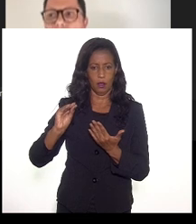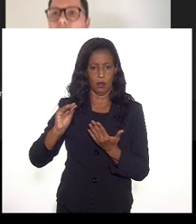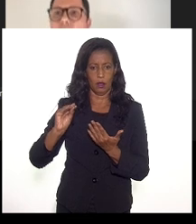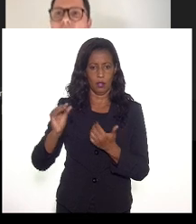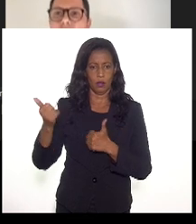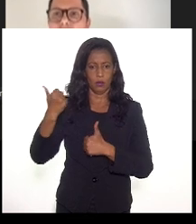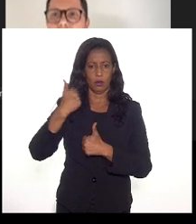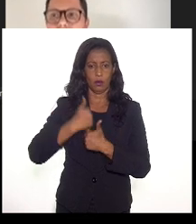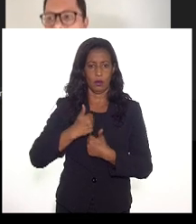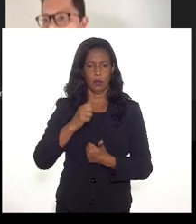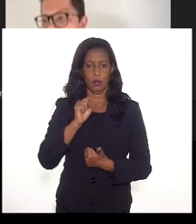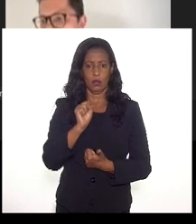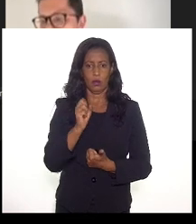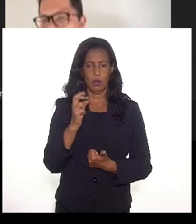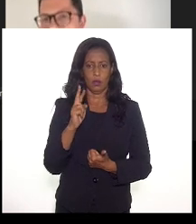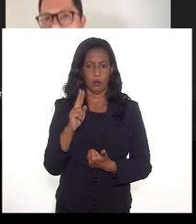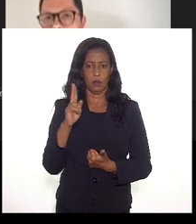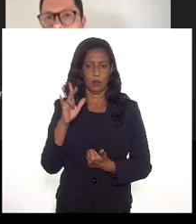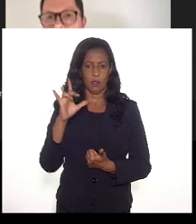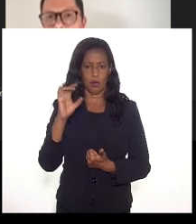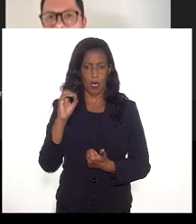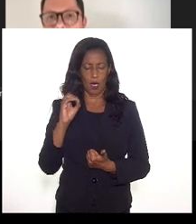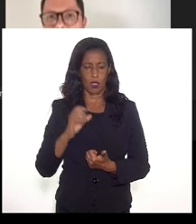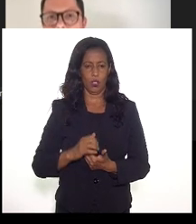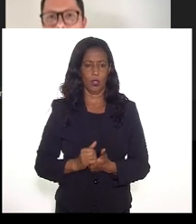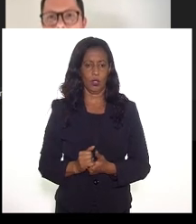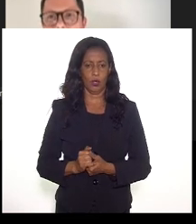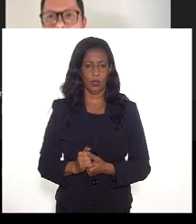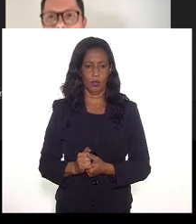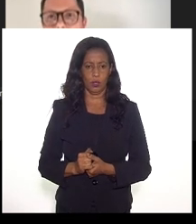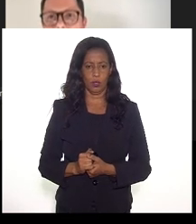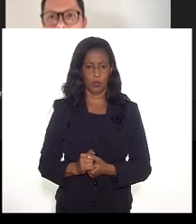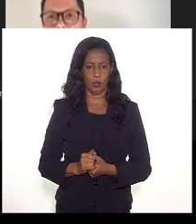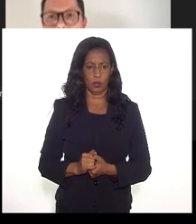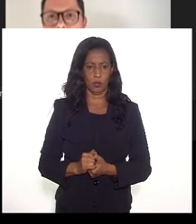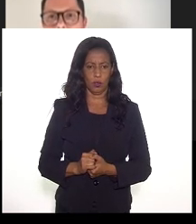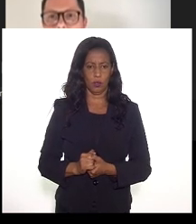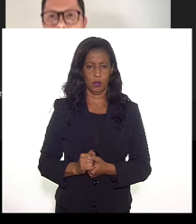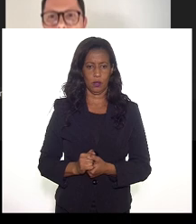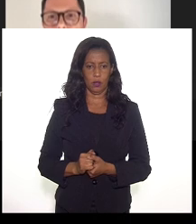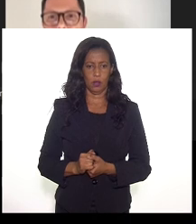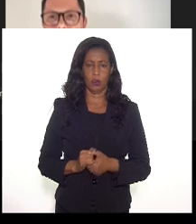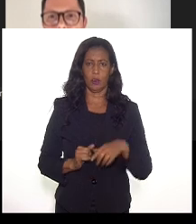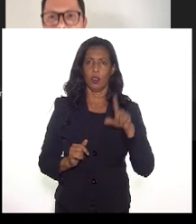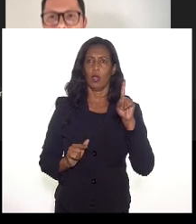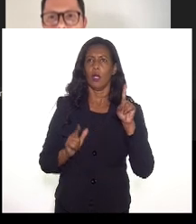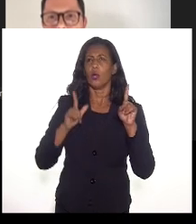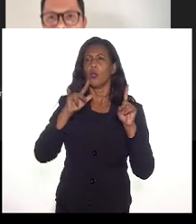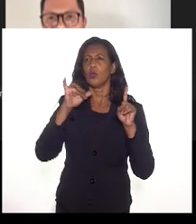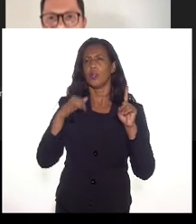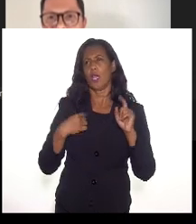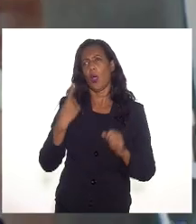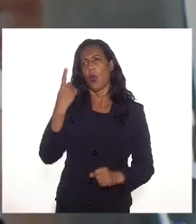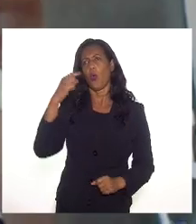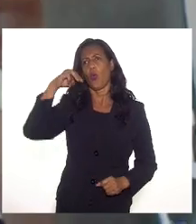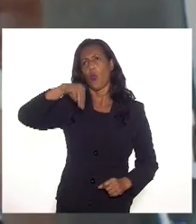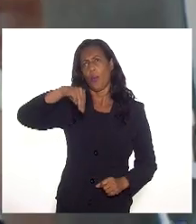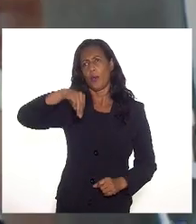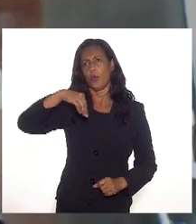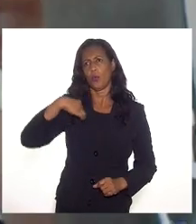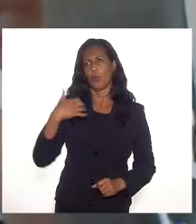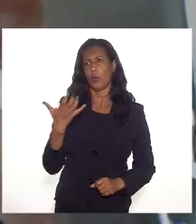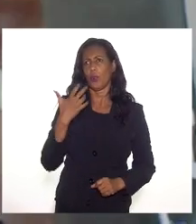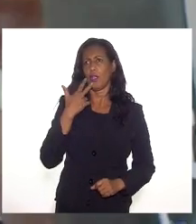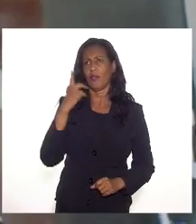Sérgio, mas está garantida a sua declaração de voto. Depois eu gostaria de um minuto, já que eu fui citada pelo deputado Sérgio